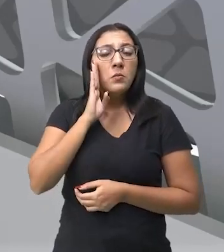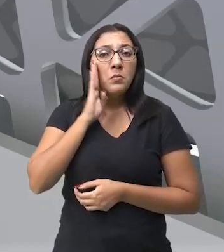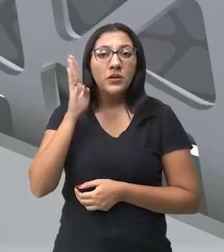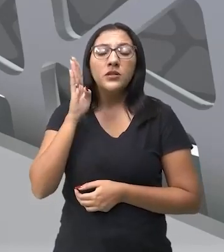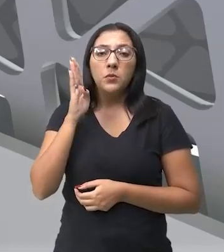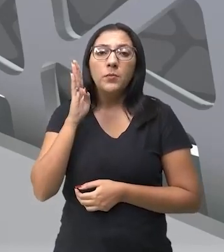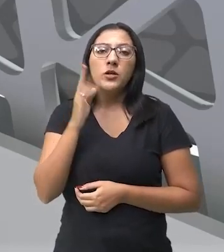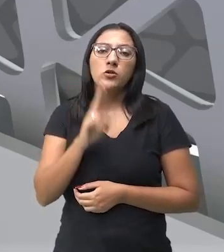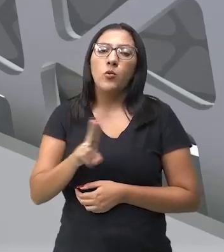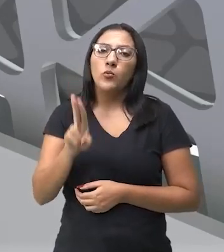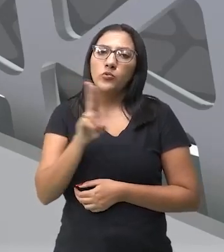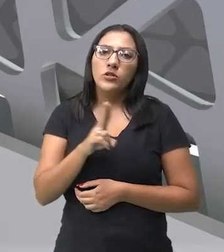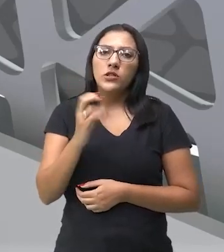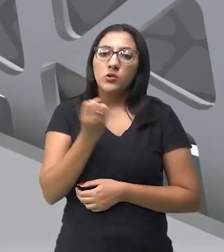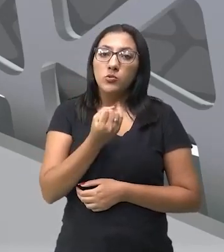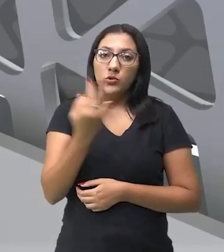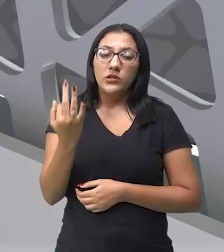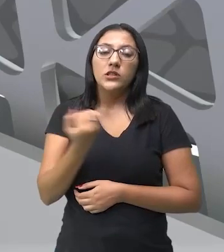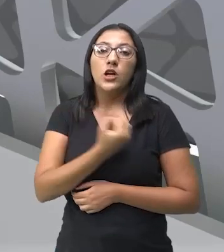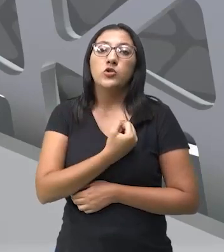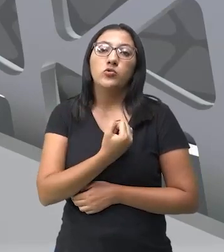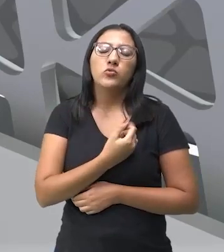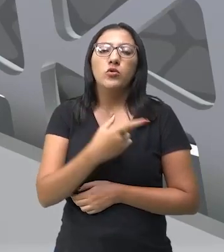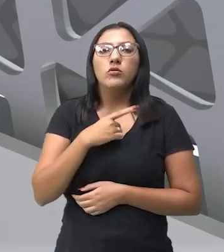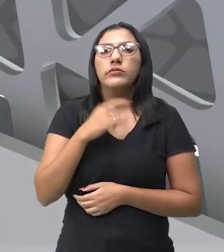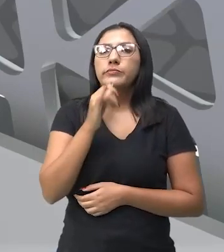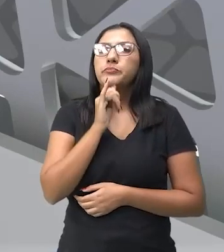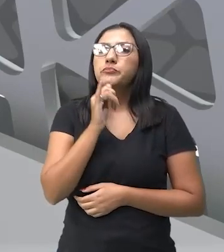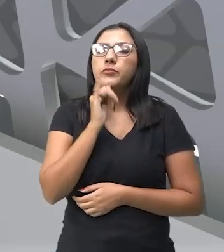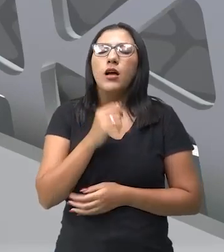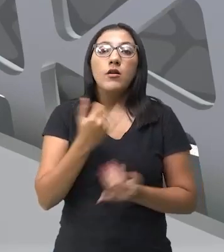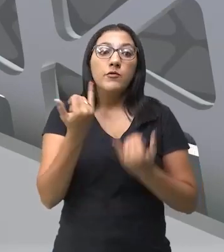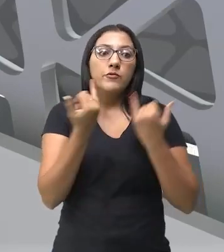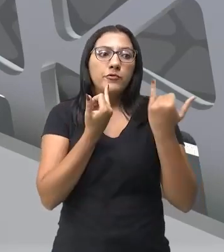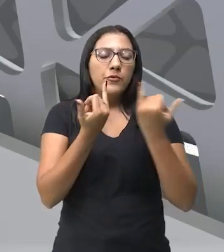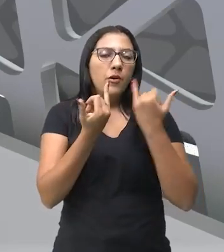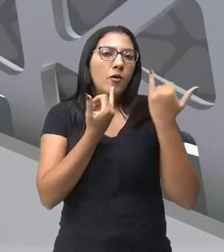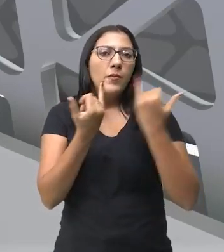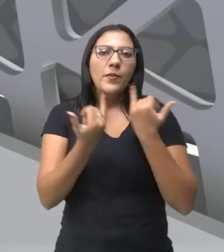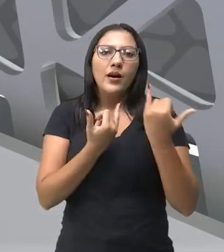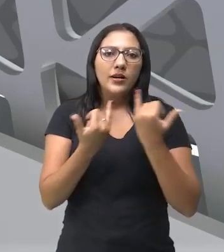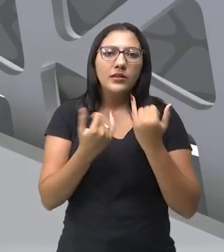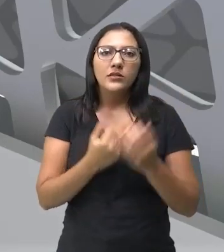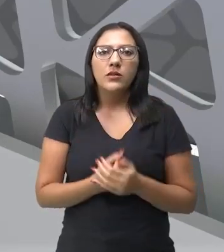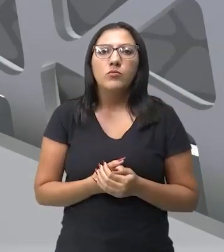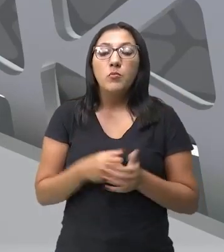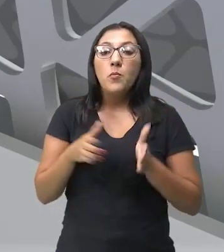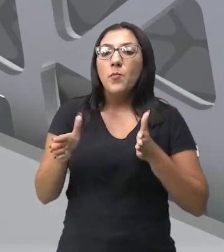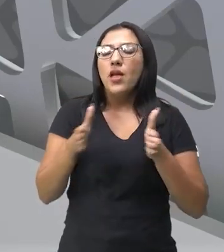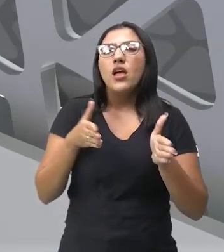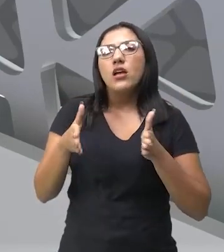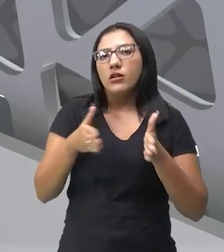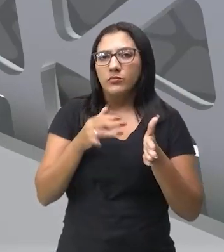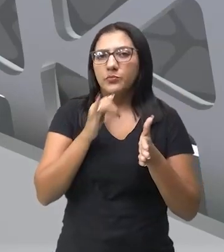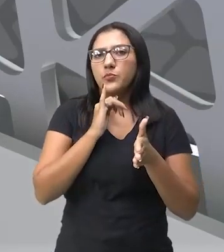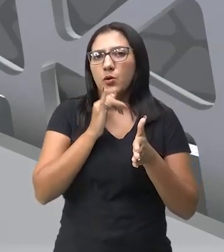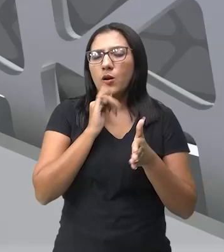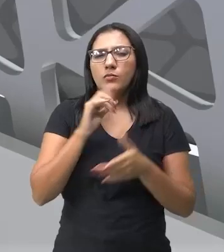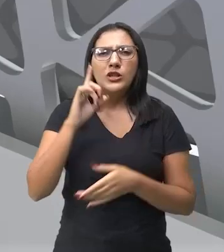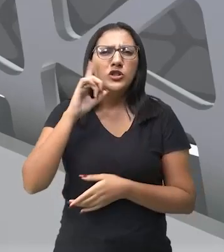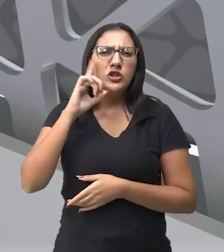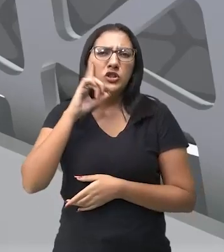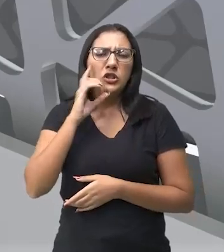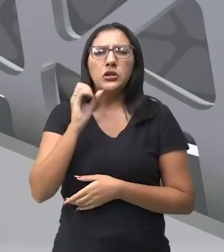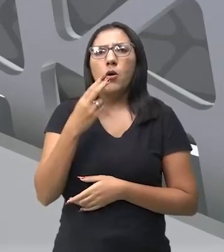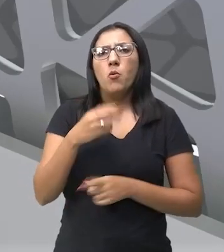dados numéricos que vão trazer informações que se estendem ao longo de um período, por